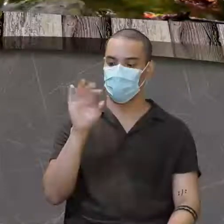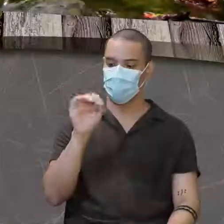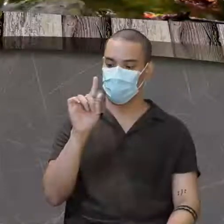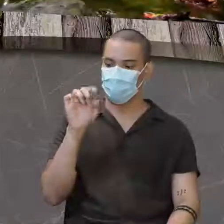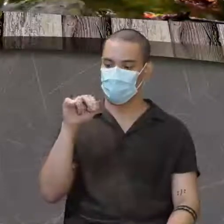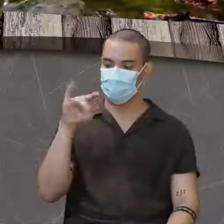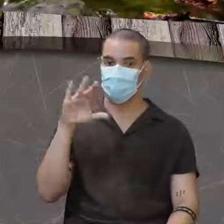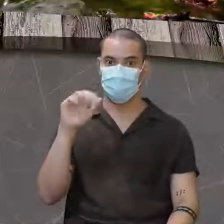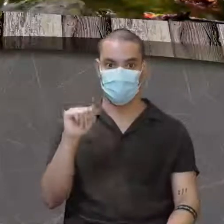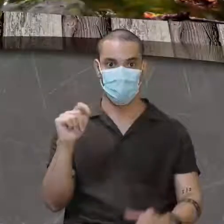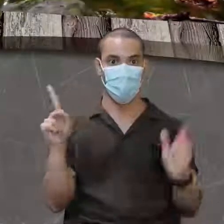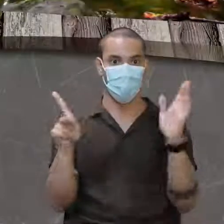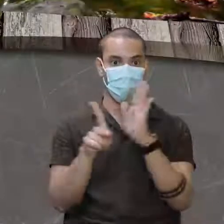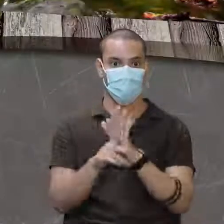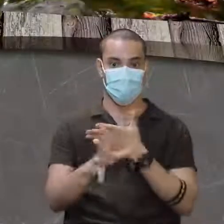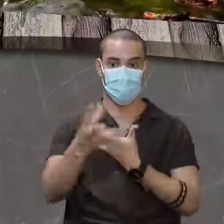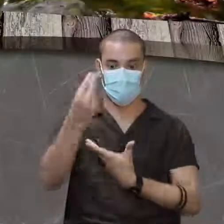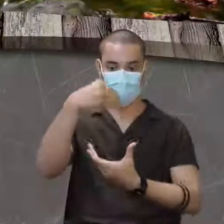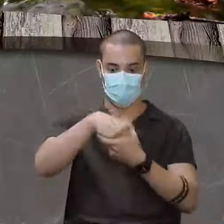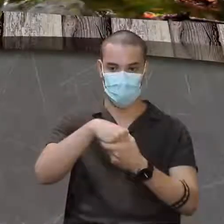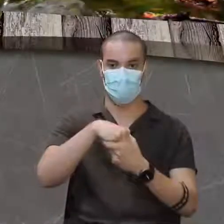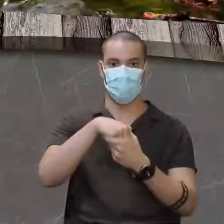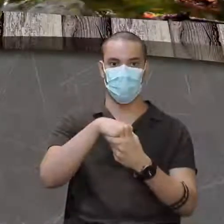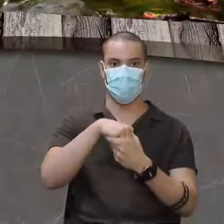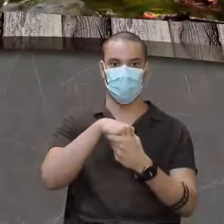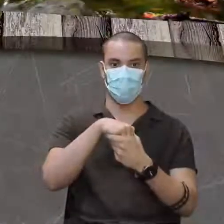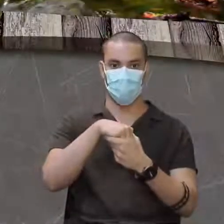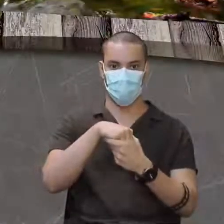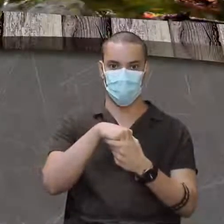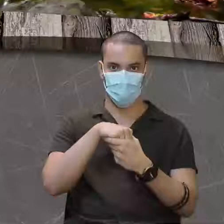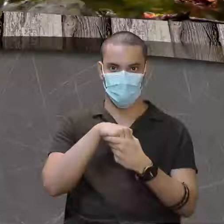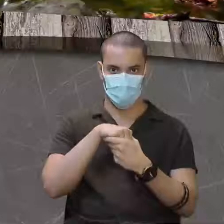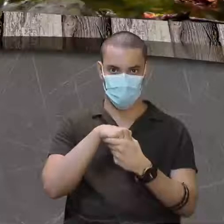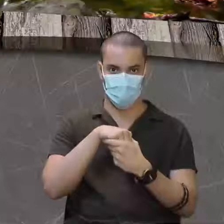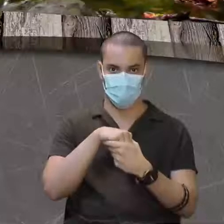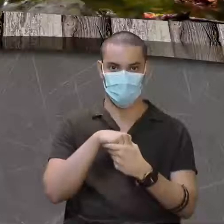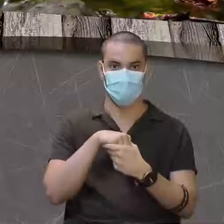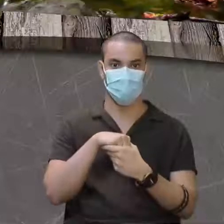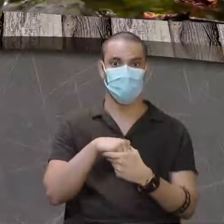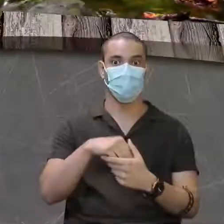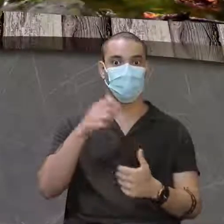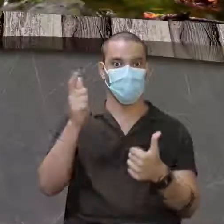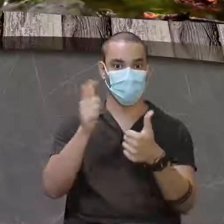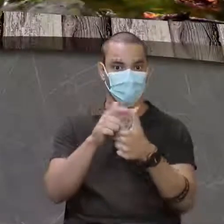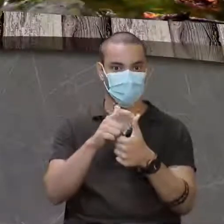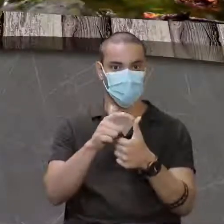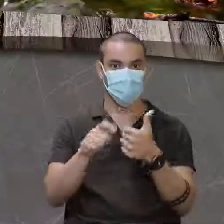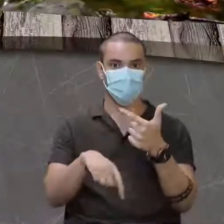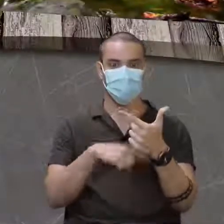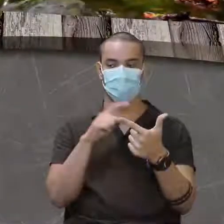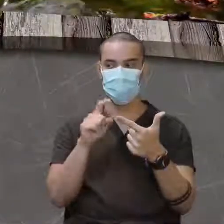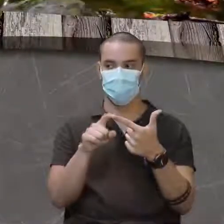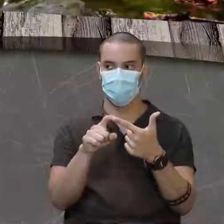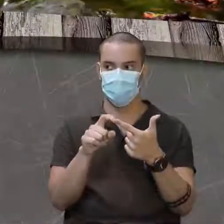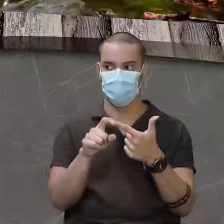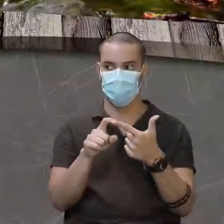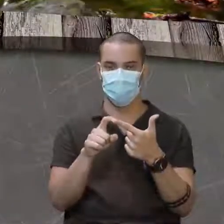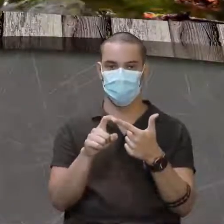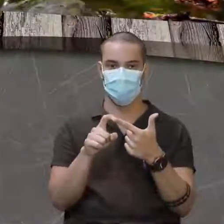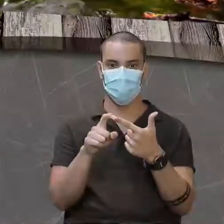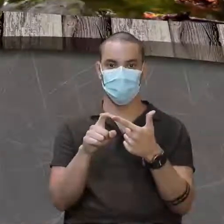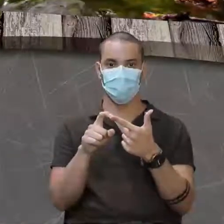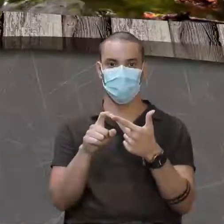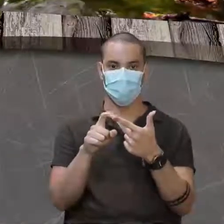vai ter de dentro, fatores internos, certo? Sucessão primária e a sucessão secundária,